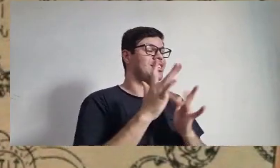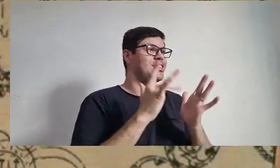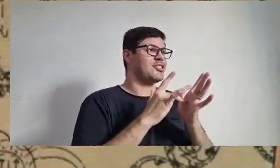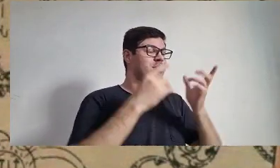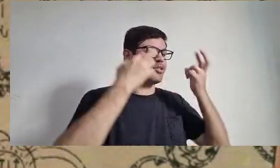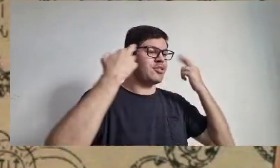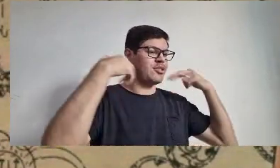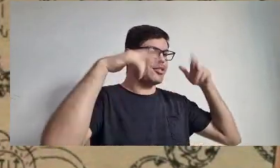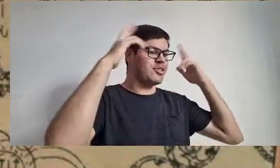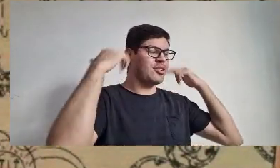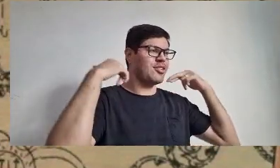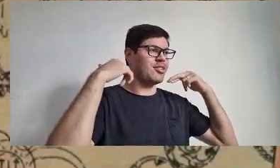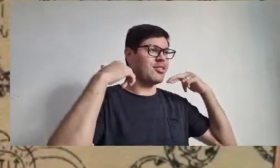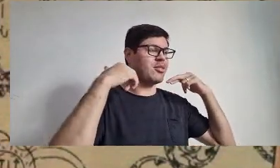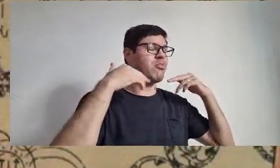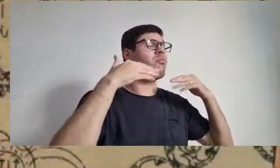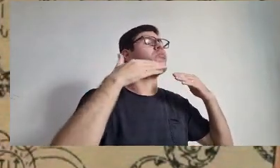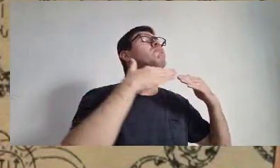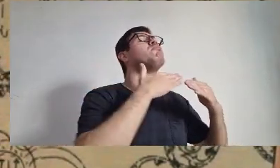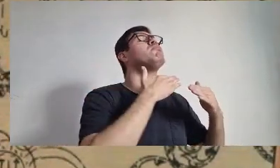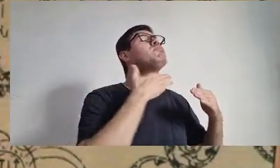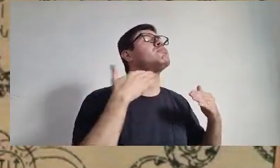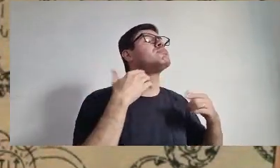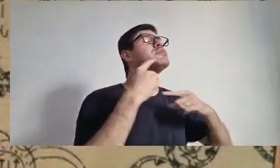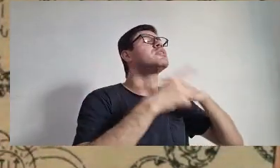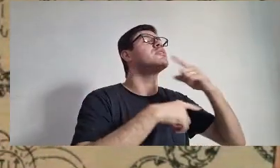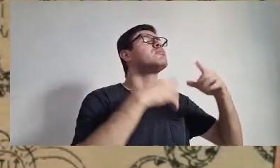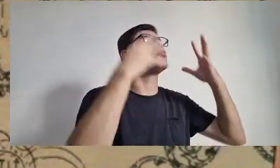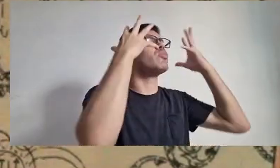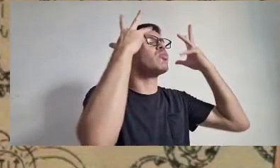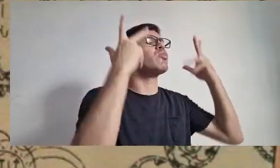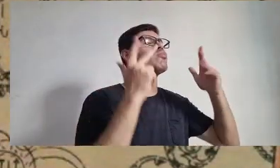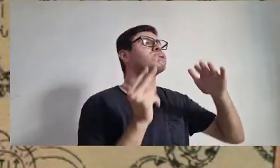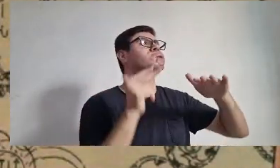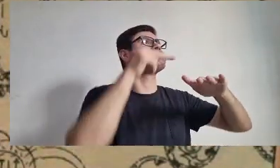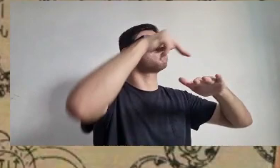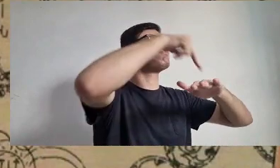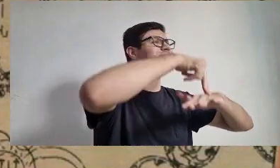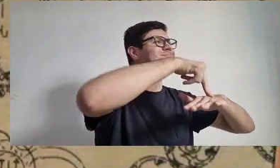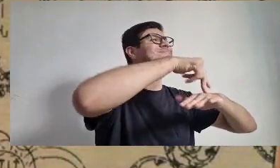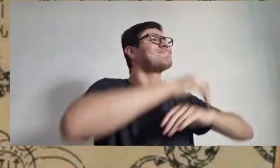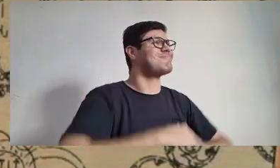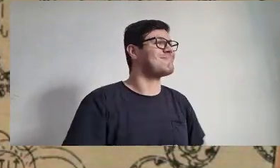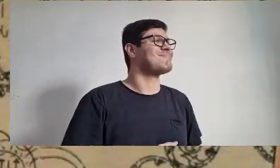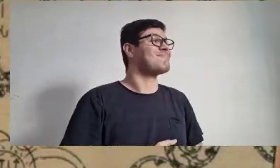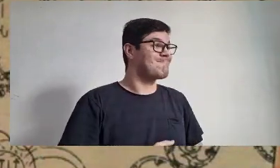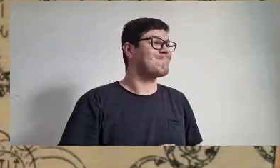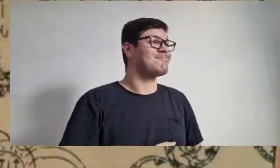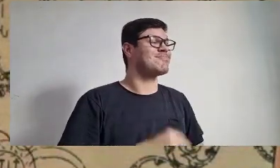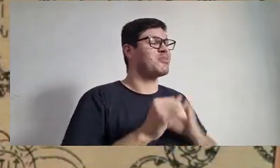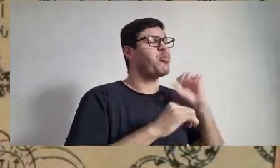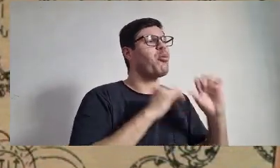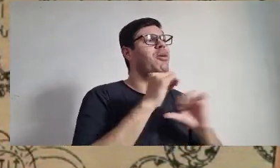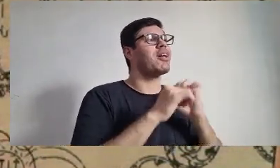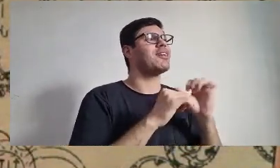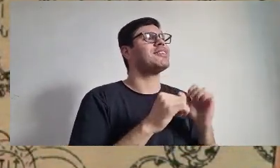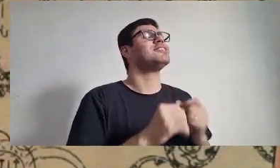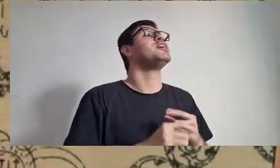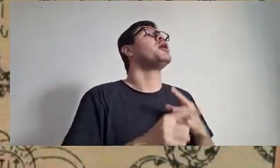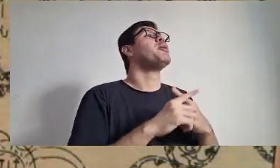agora como leão. Ele é chamado de leão da tribo de Judá, porque Jesus, a linhagem da tribo de